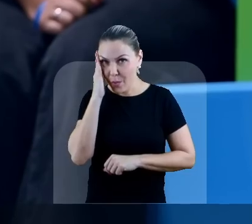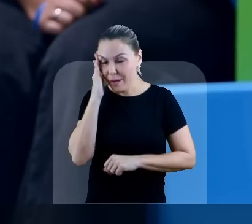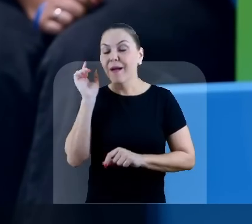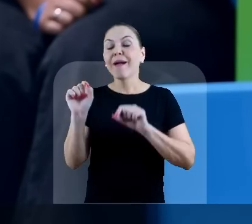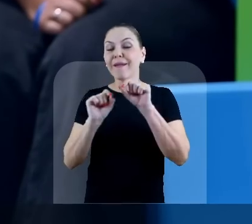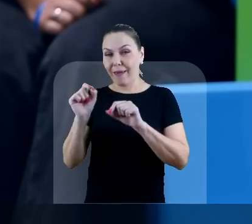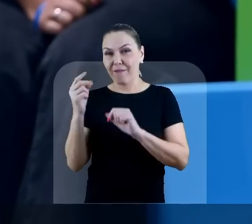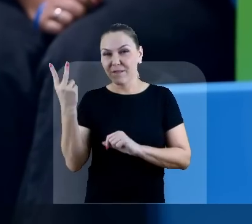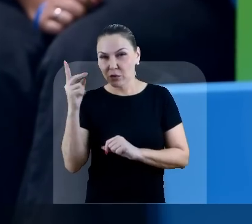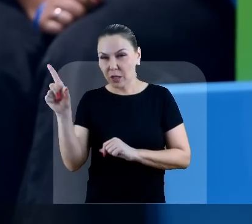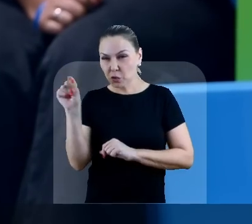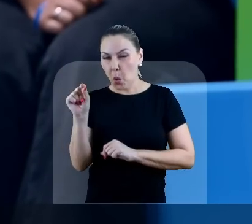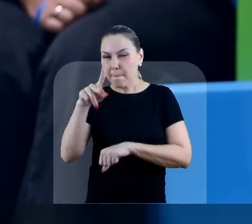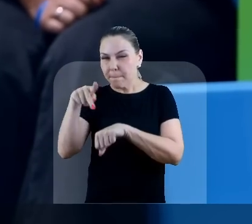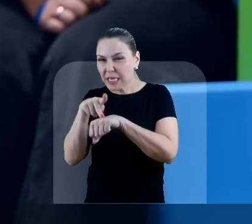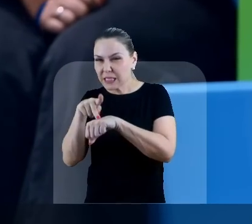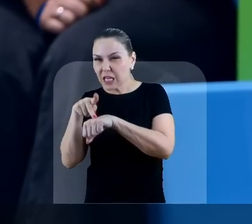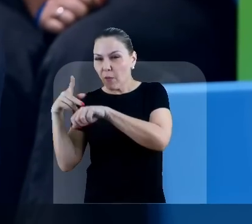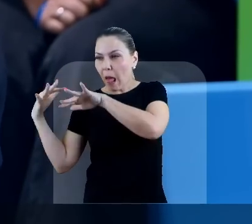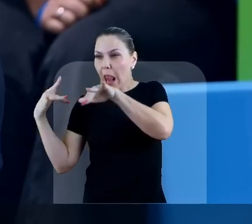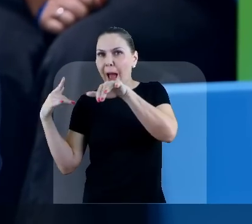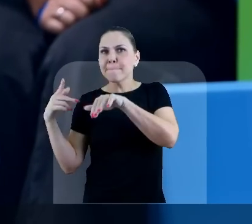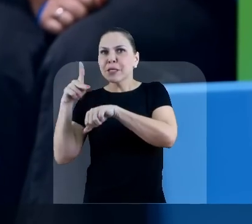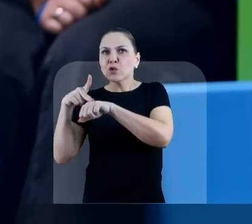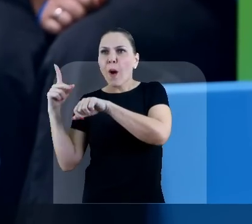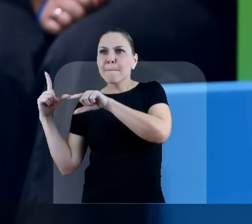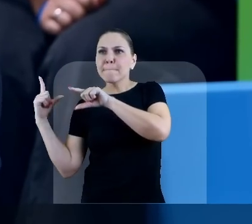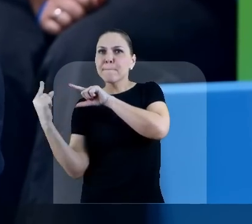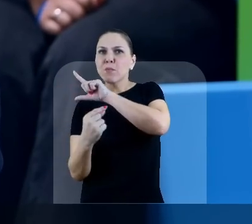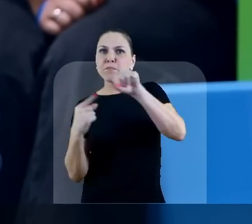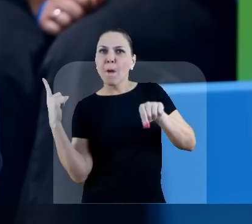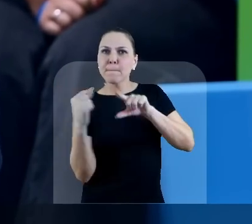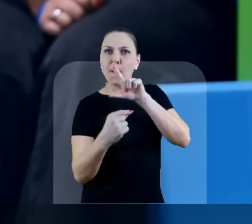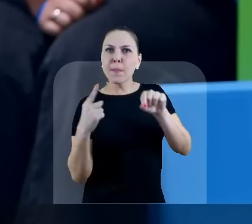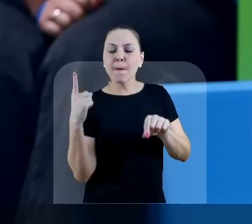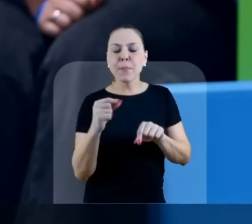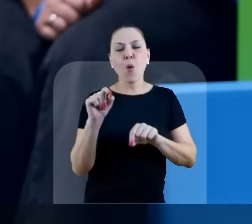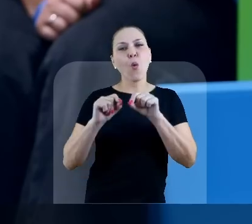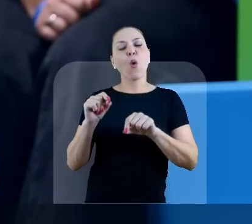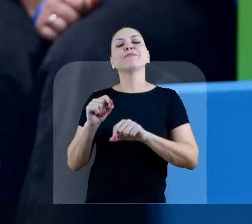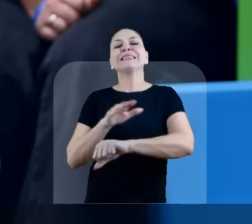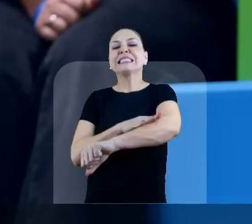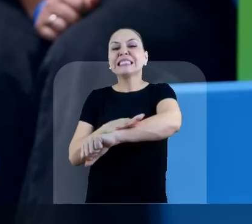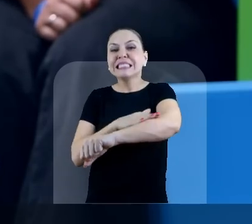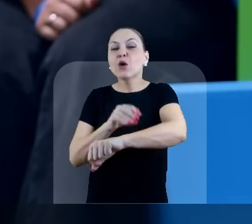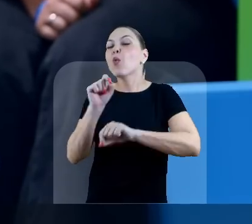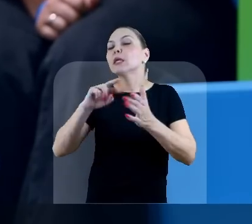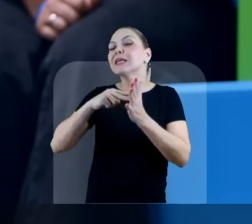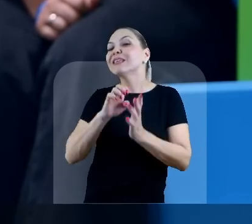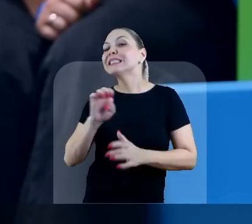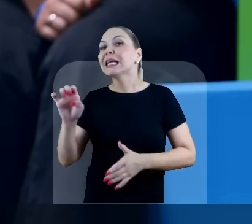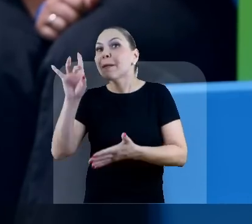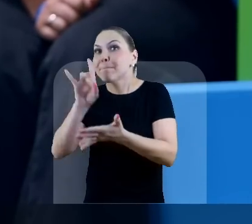tire certas coisas dos teus filhos. Divida com os outros. Para ele sentir na pele o que é ser de esquerda.